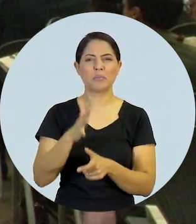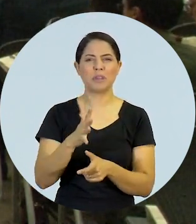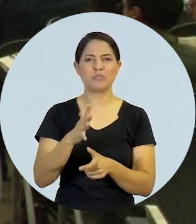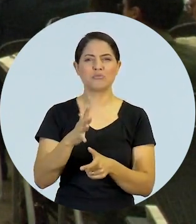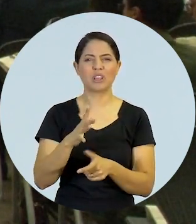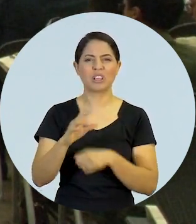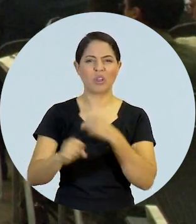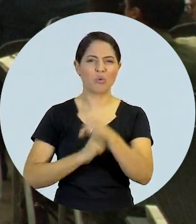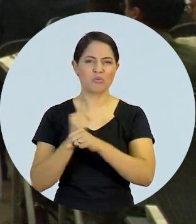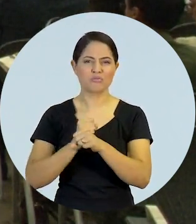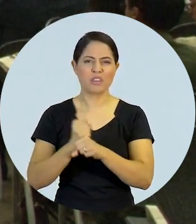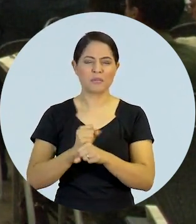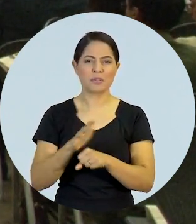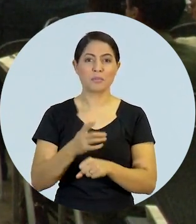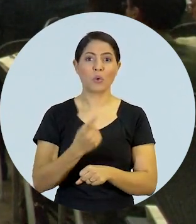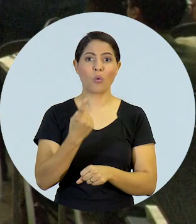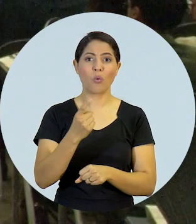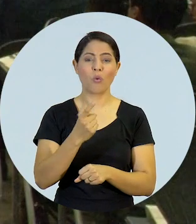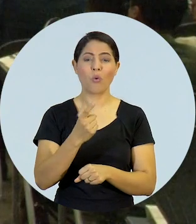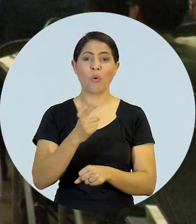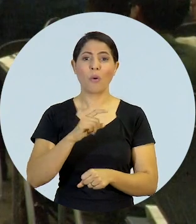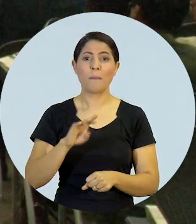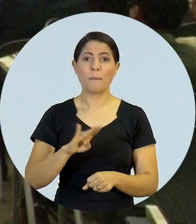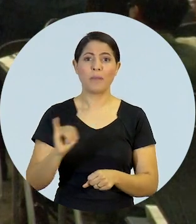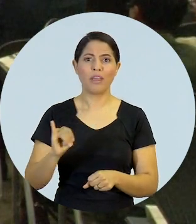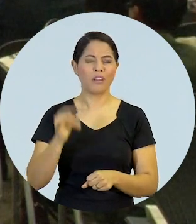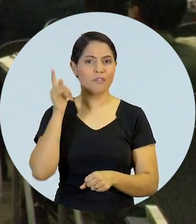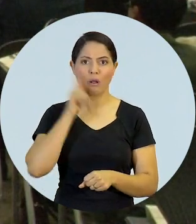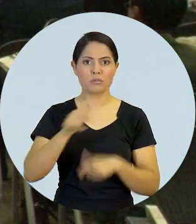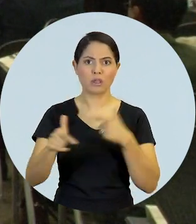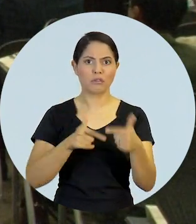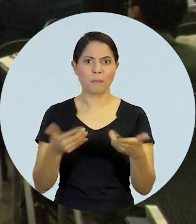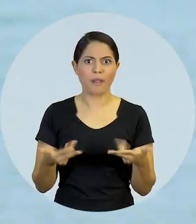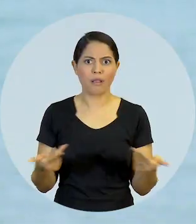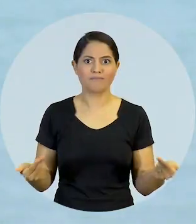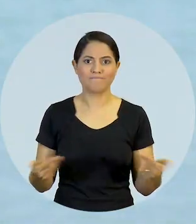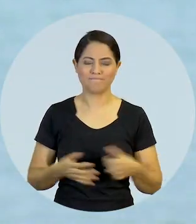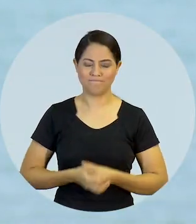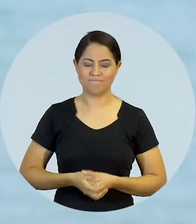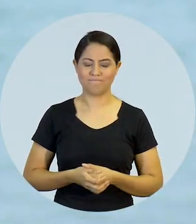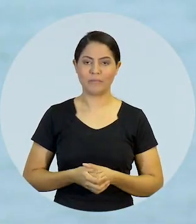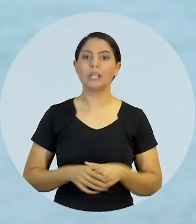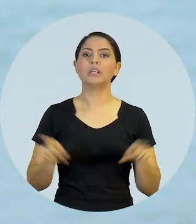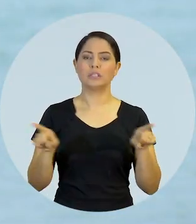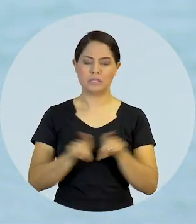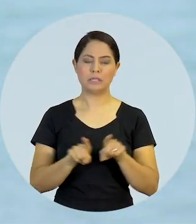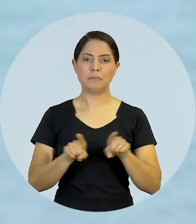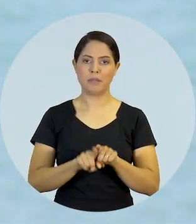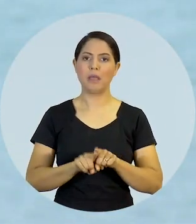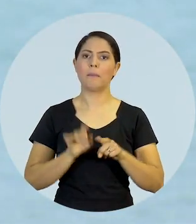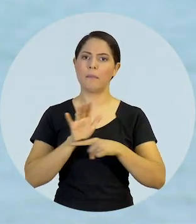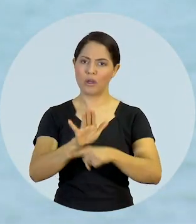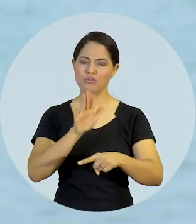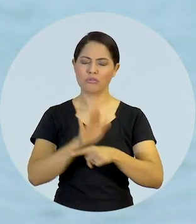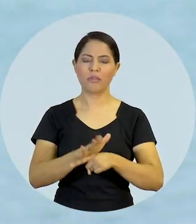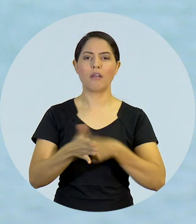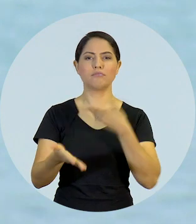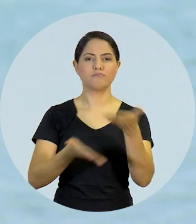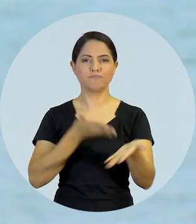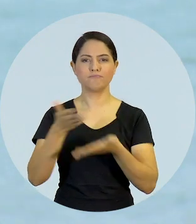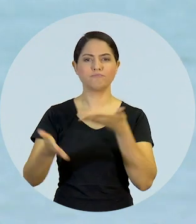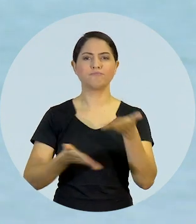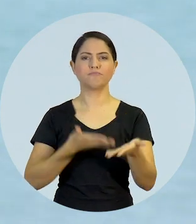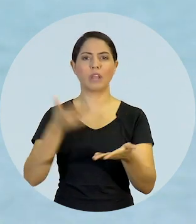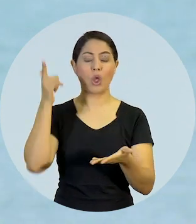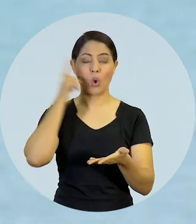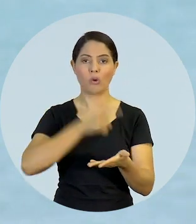alguns anos quase 1 bilhão de pessoas não terão como sobreviver do seu próprio trabalho. Para ampliar e melhorar cada vez mais os